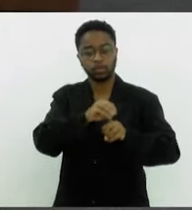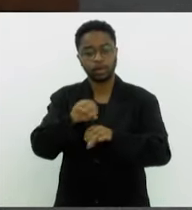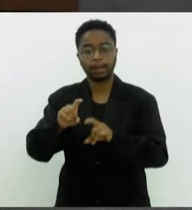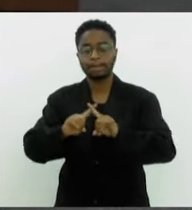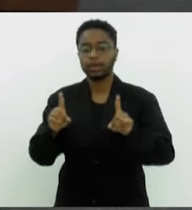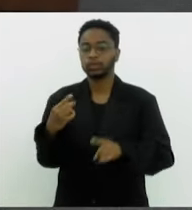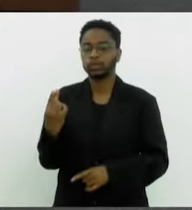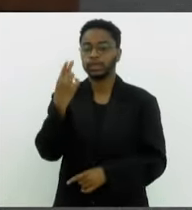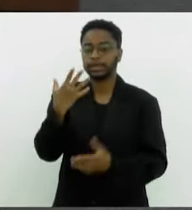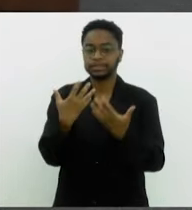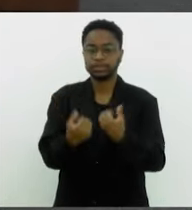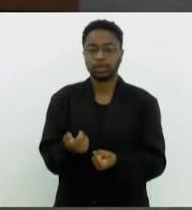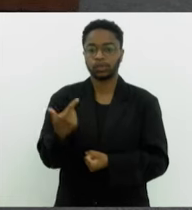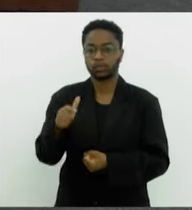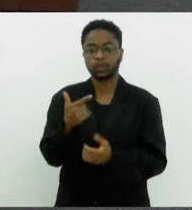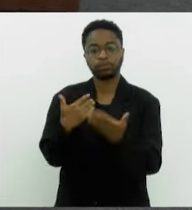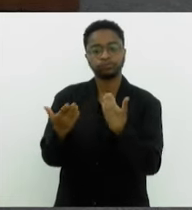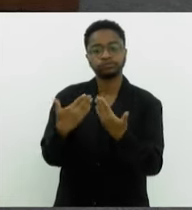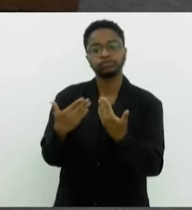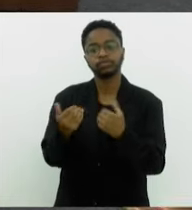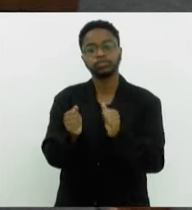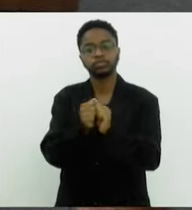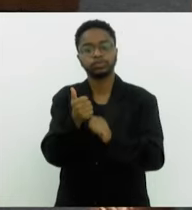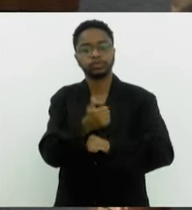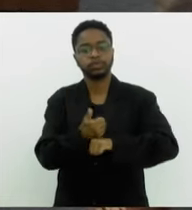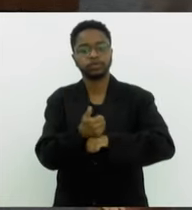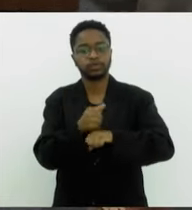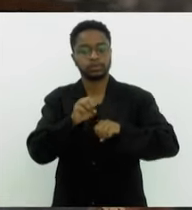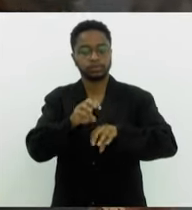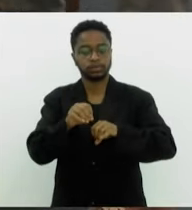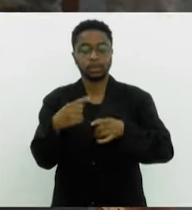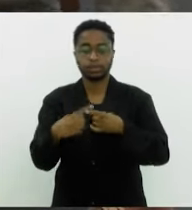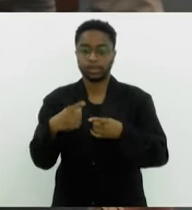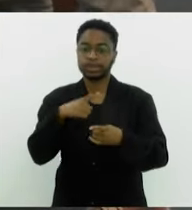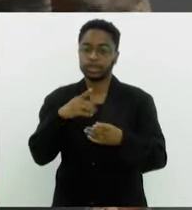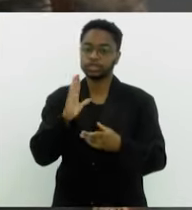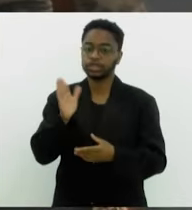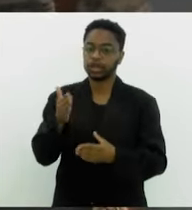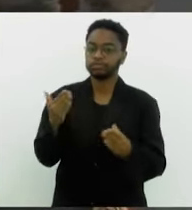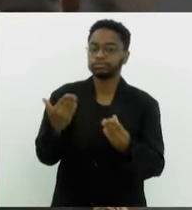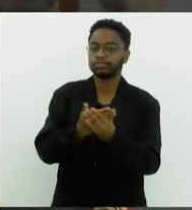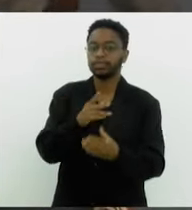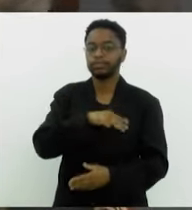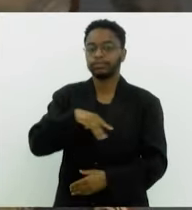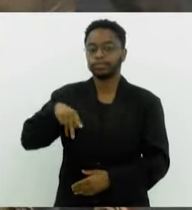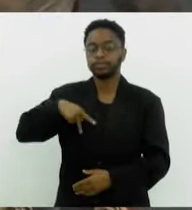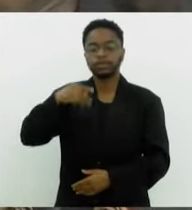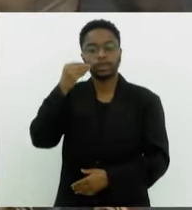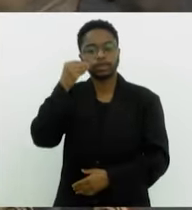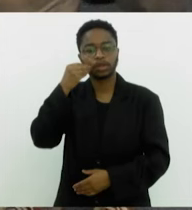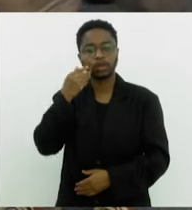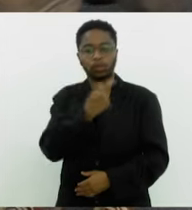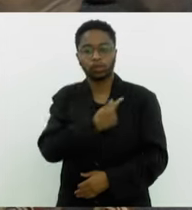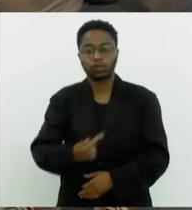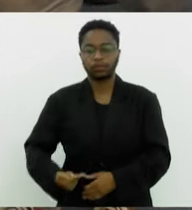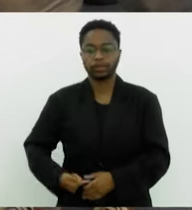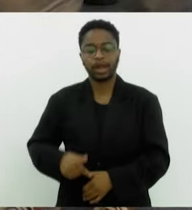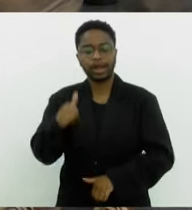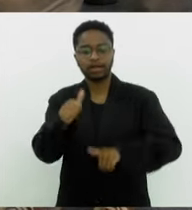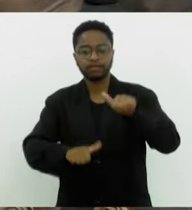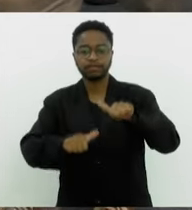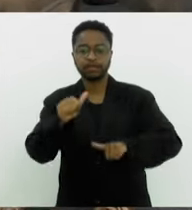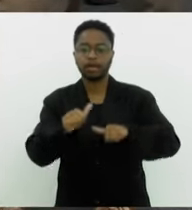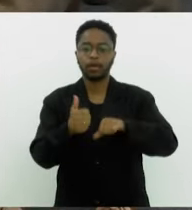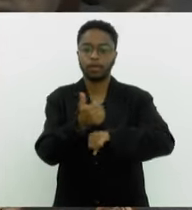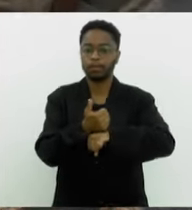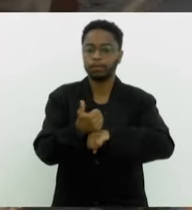com os profissionais de educação. Foi necessária uma ação do Ministério Público para que o governo aceitasse rever o plano de cargos, carreiras e